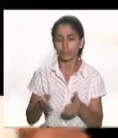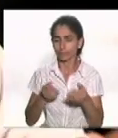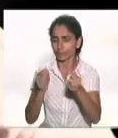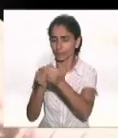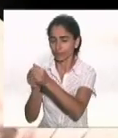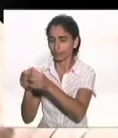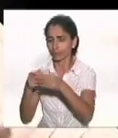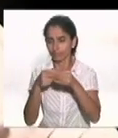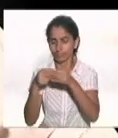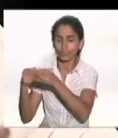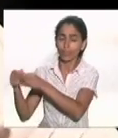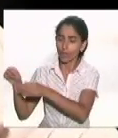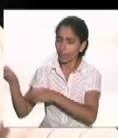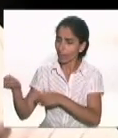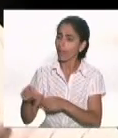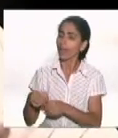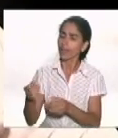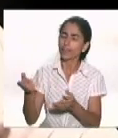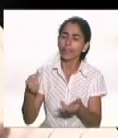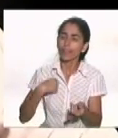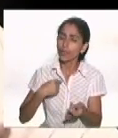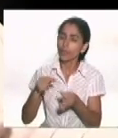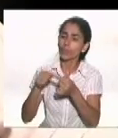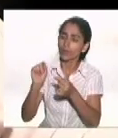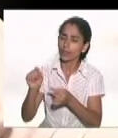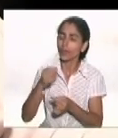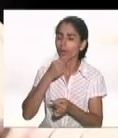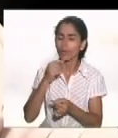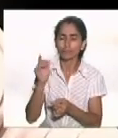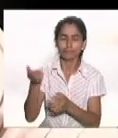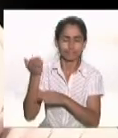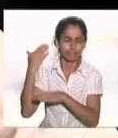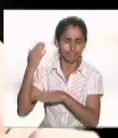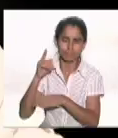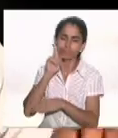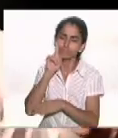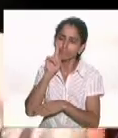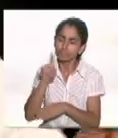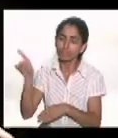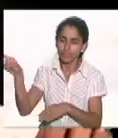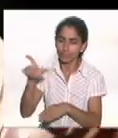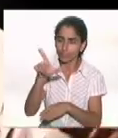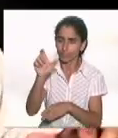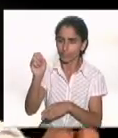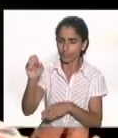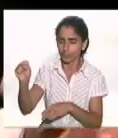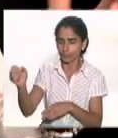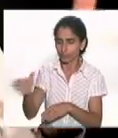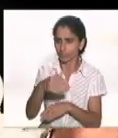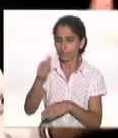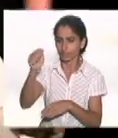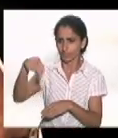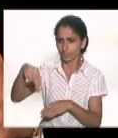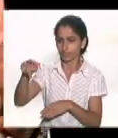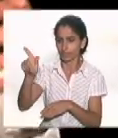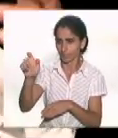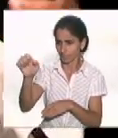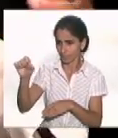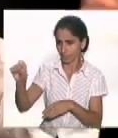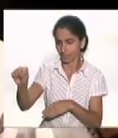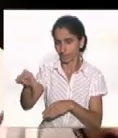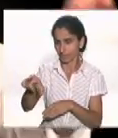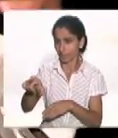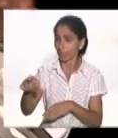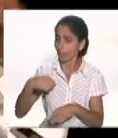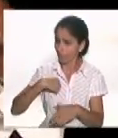ele. Eu fui aquele cara lá de Los Angeles. Que dancei lá, ele pediu para me dar uma dança, com o coreógrafo, o Simonal me